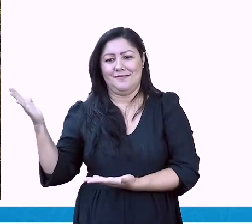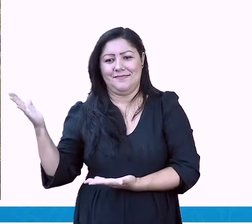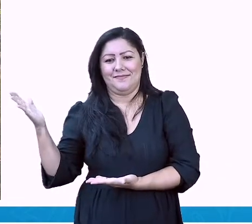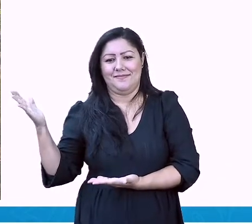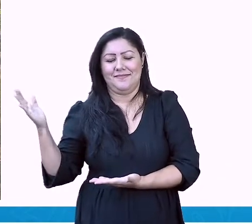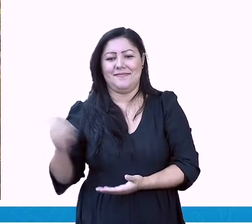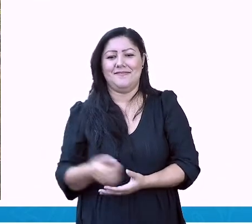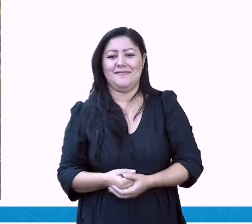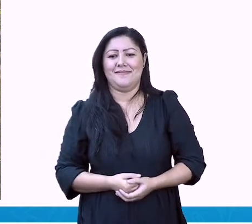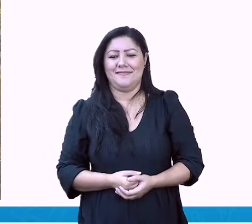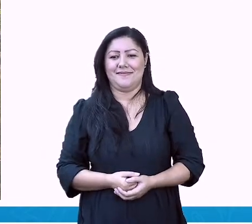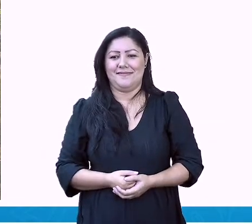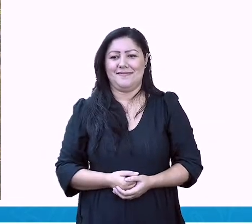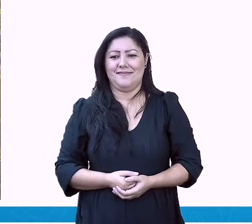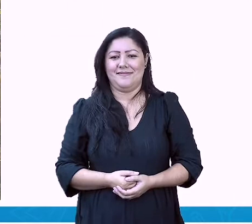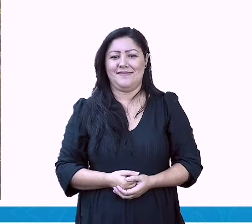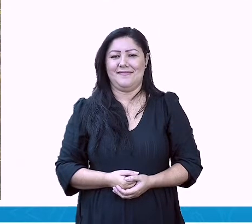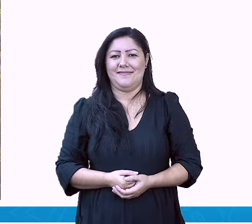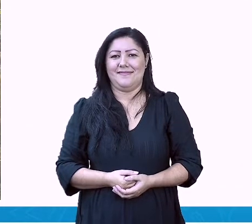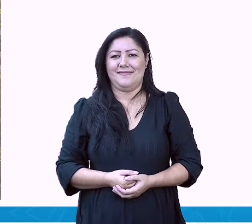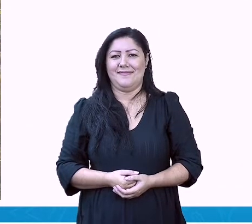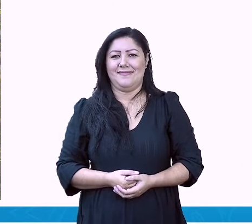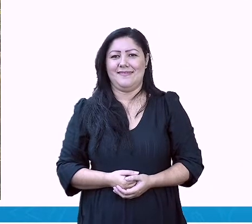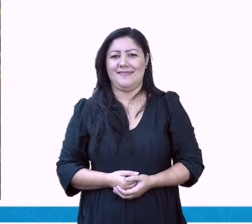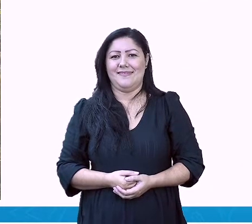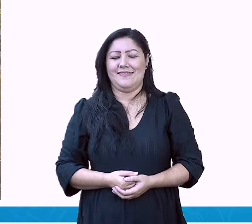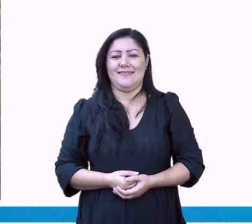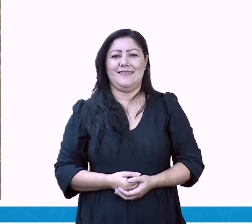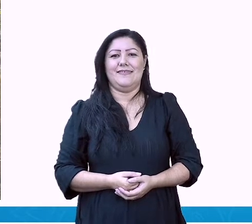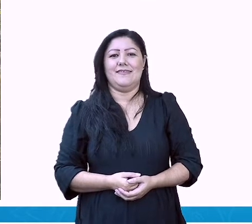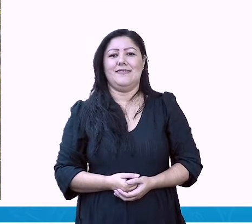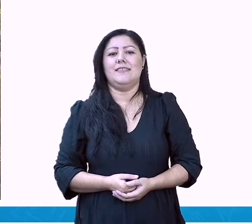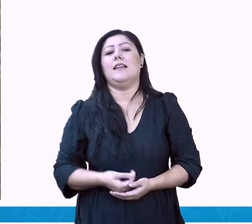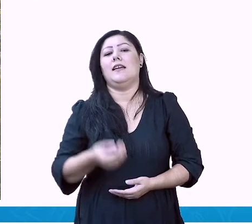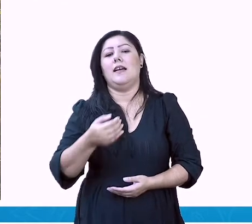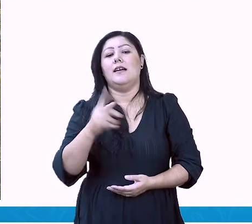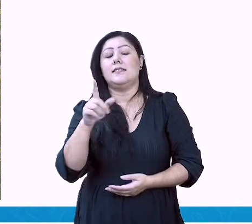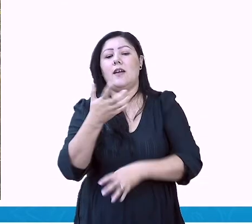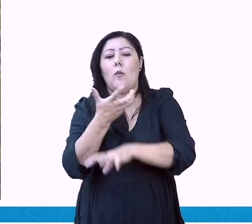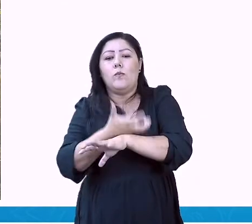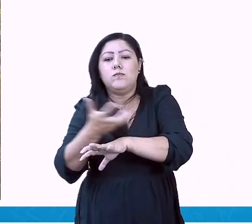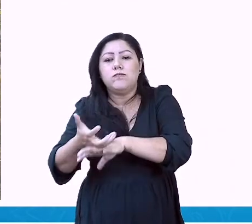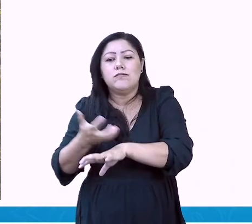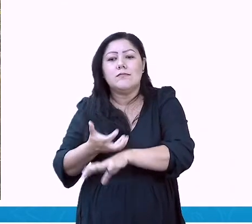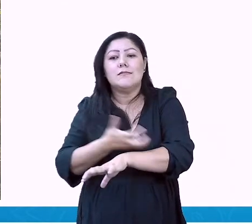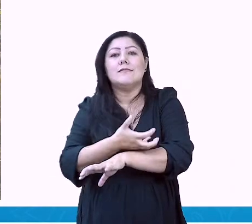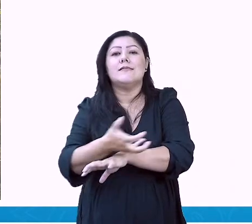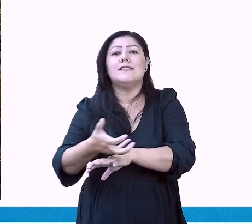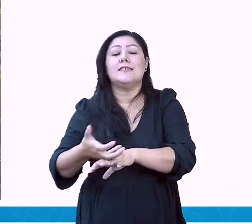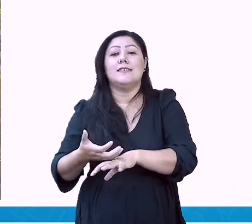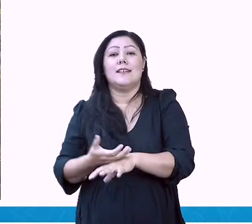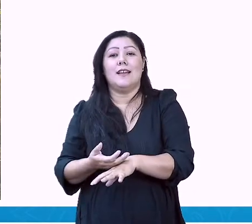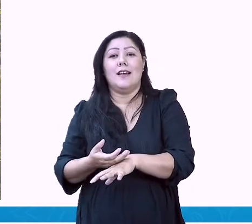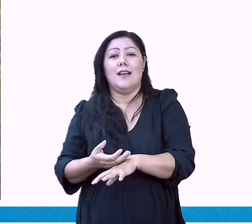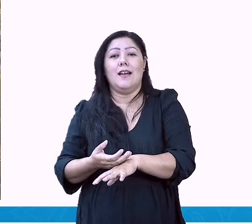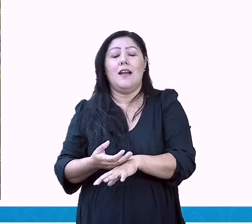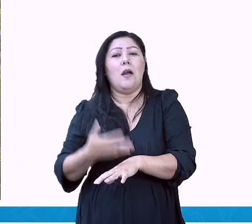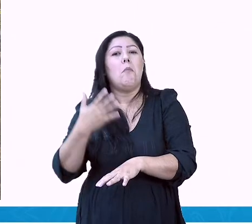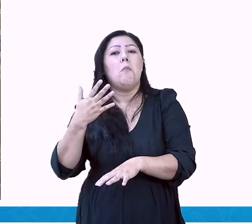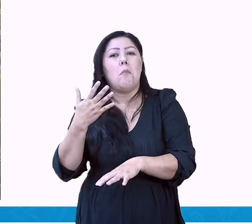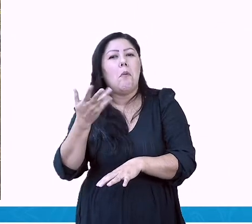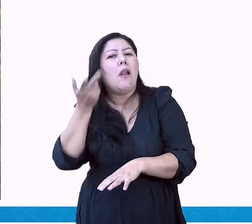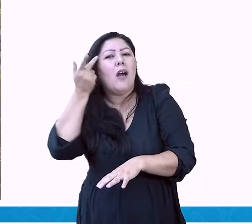Aqui também nós temos, e esse tipo de vegetação aqui, tá? Ela é muito comum aqui